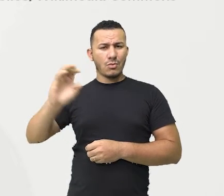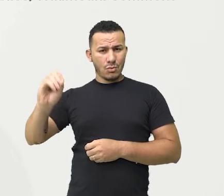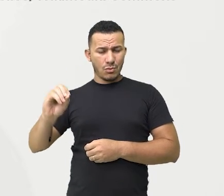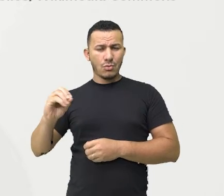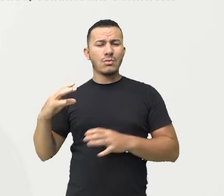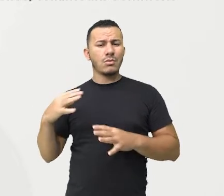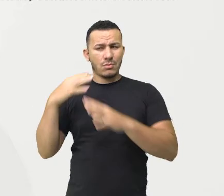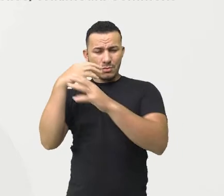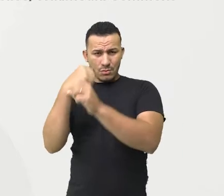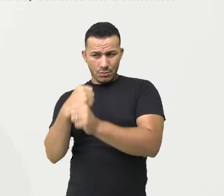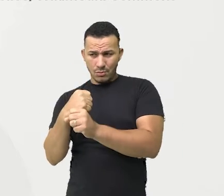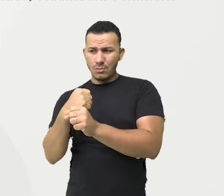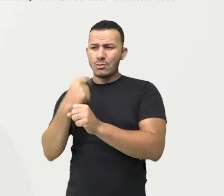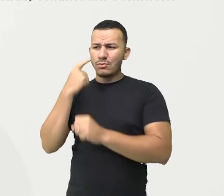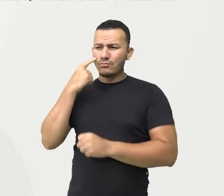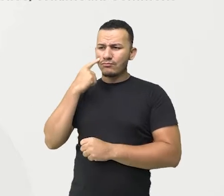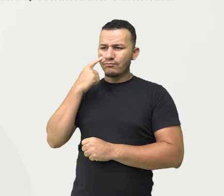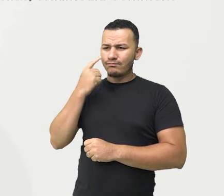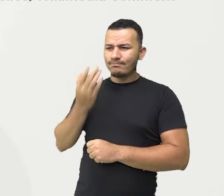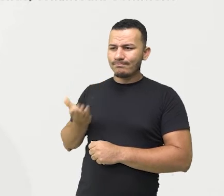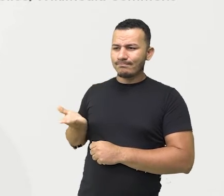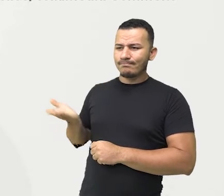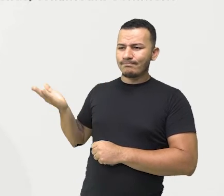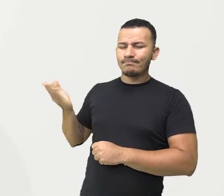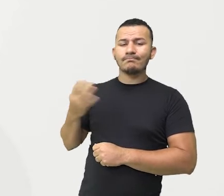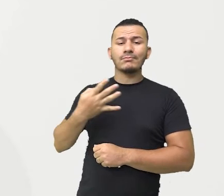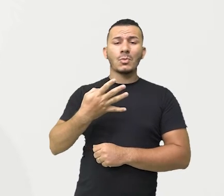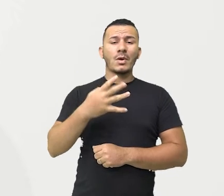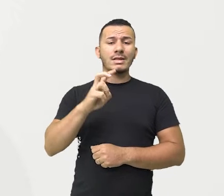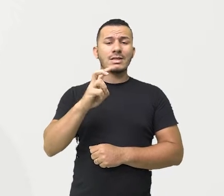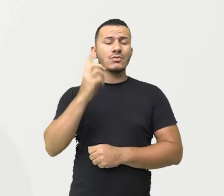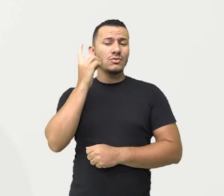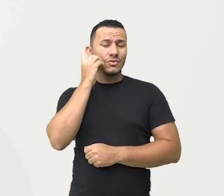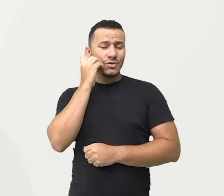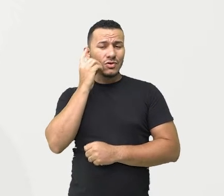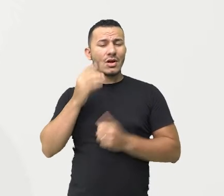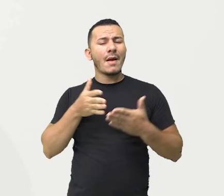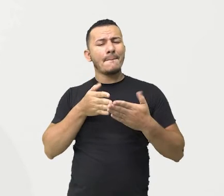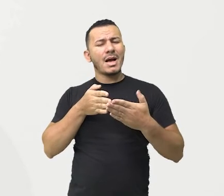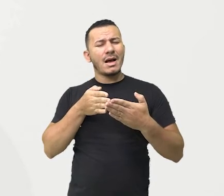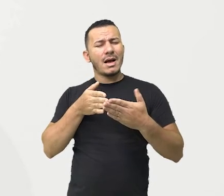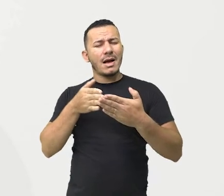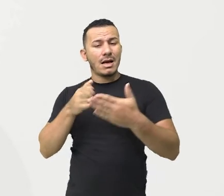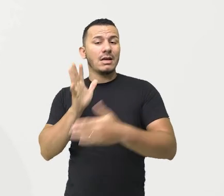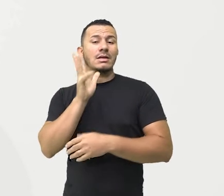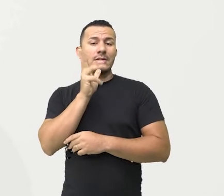navegação. Muito bem, vamos ver a terceira então, a terceira curiosidade.